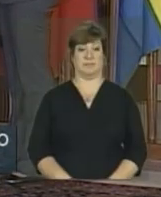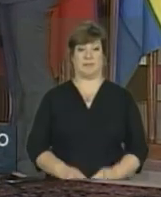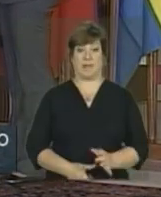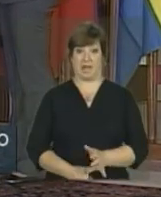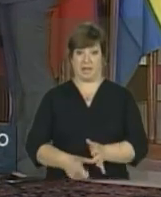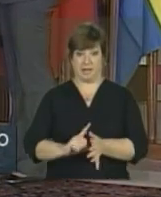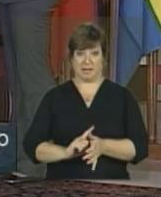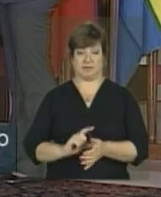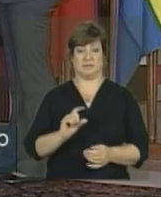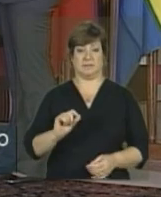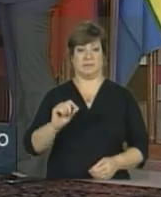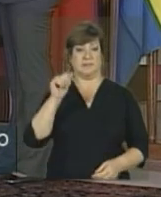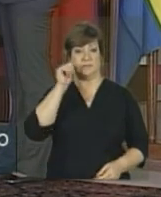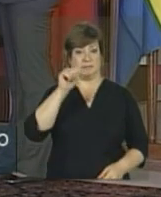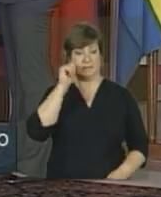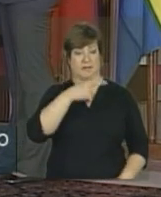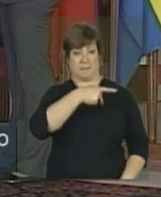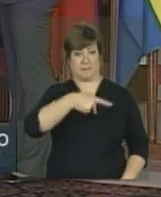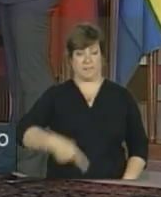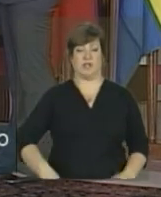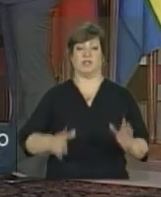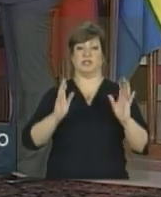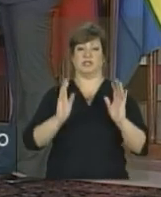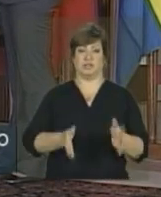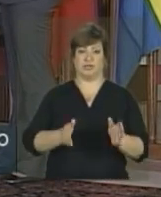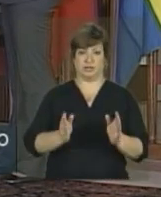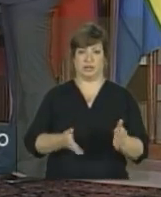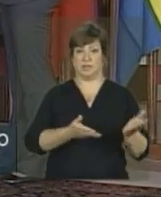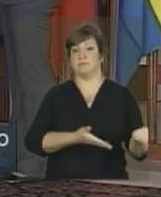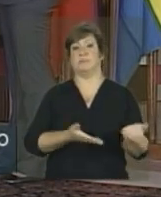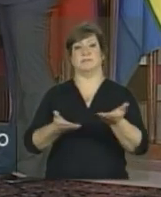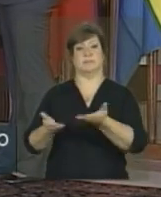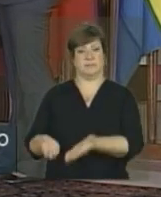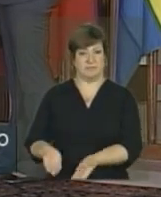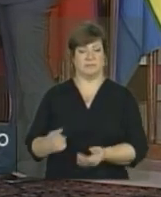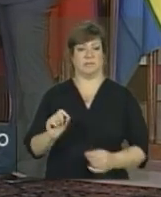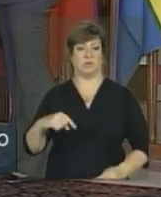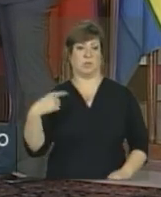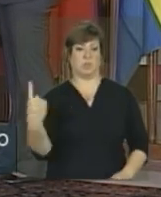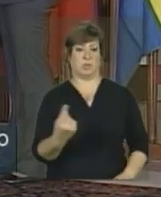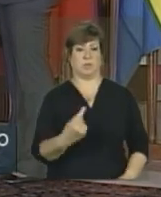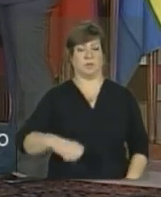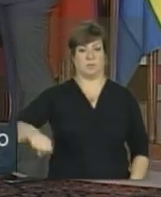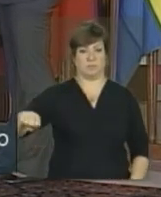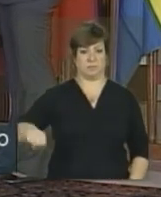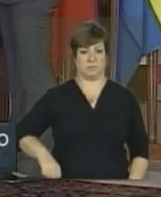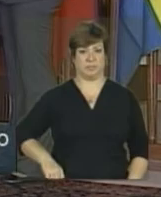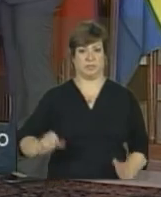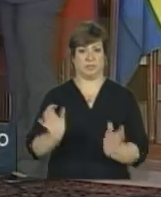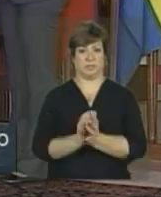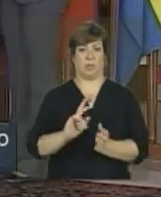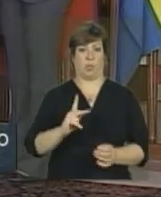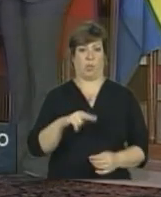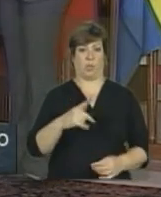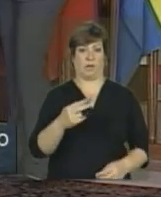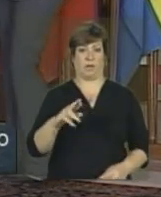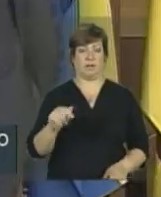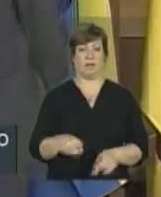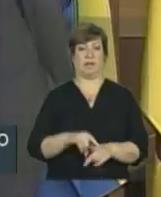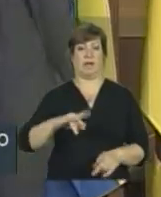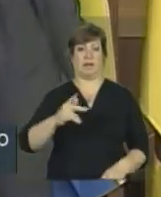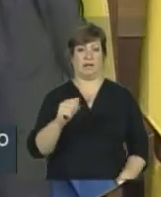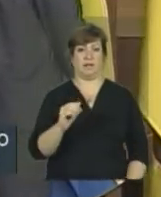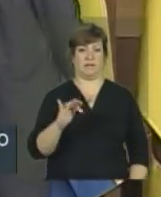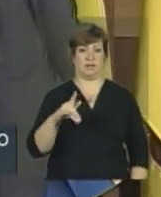Anteriormente, a presidenta já foi apresentada aos embaixadores da Hungria,